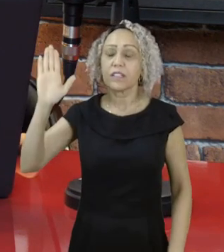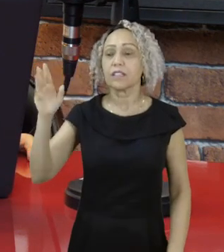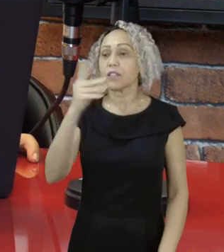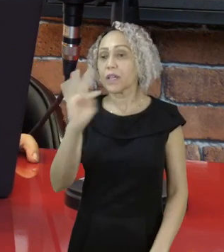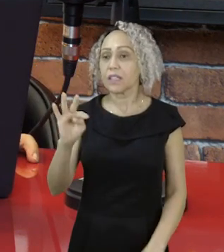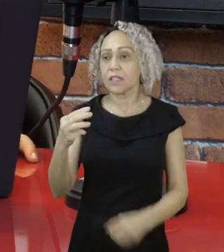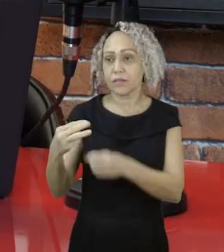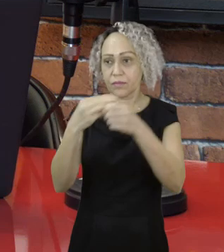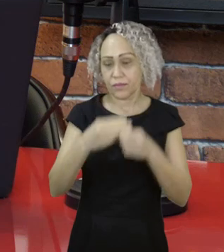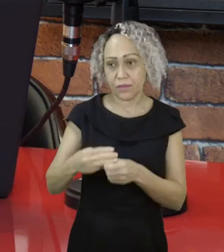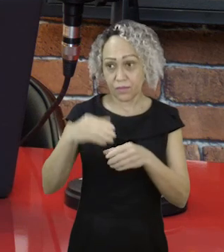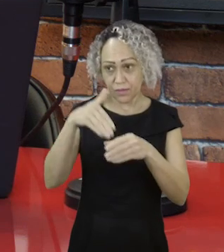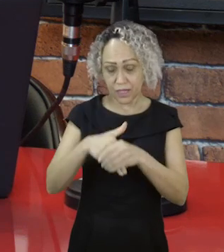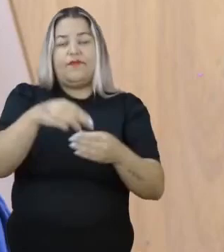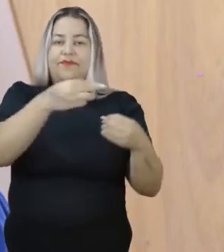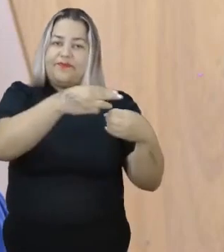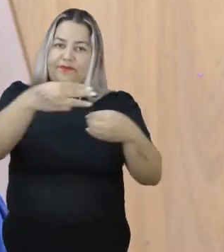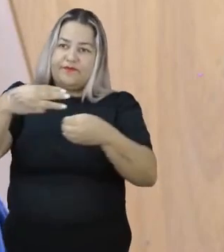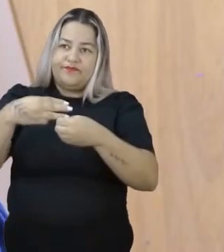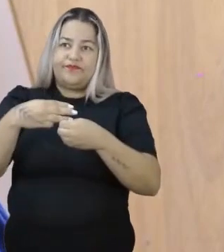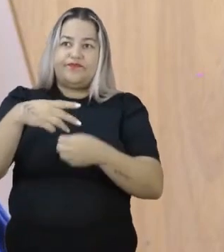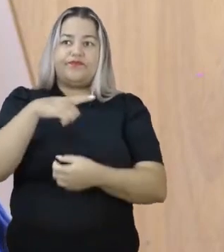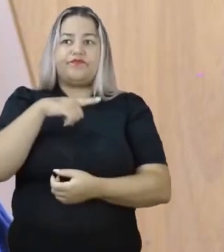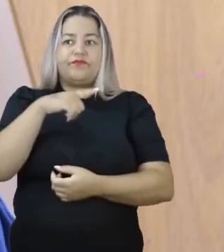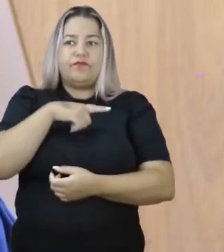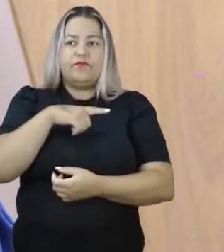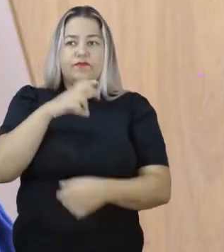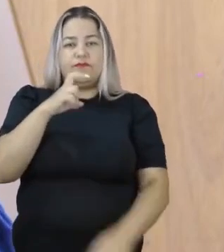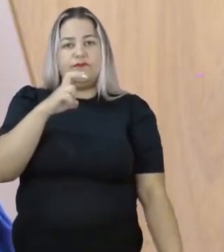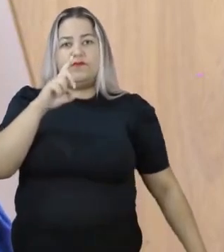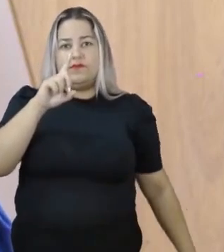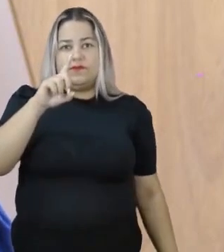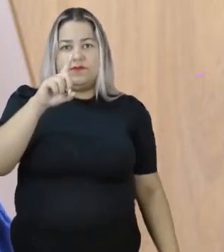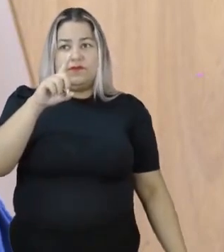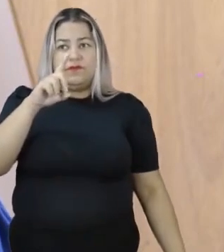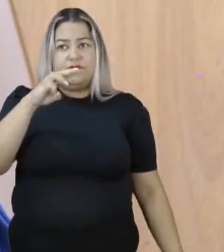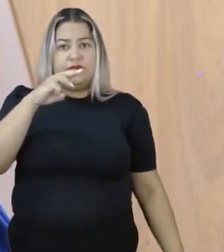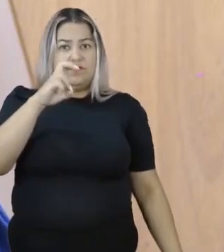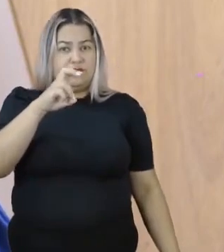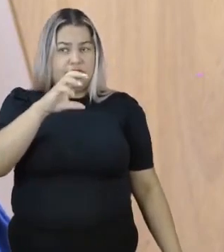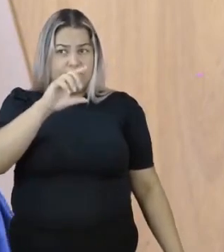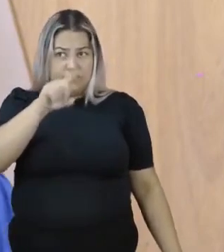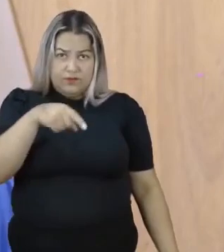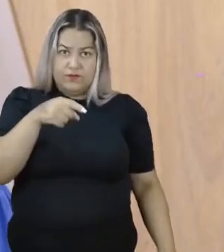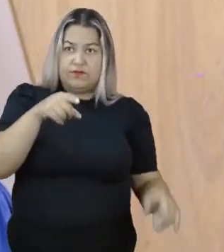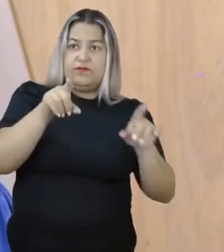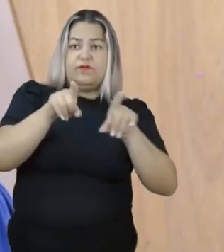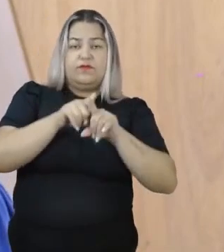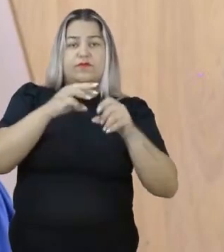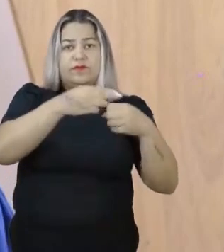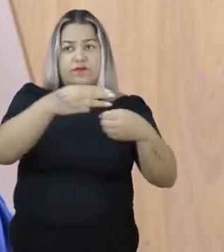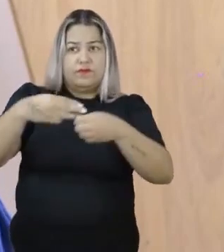PT nas eleições municipais deste ano. Nós temos quase 5.600 municípios no Brasil. E aí, o que